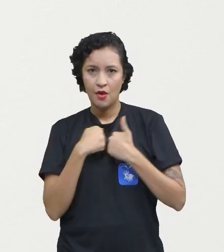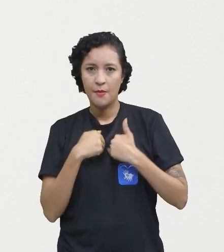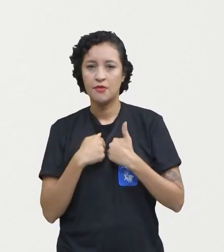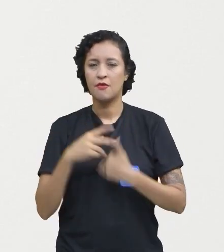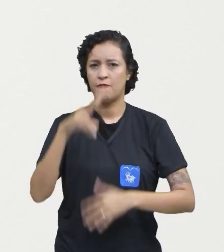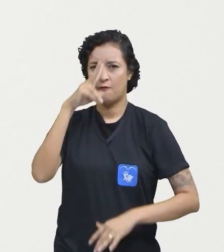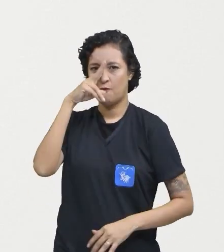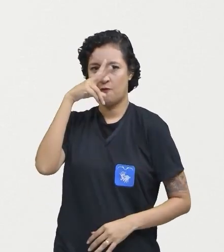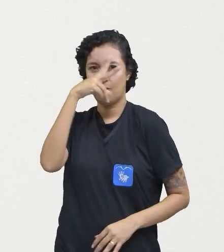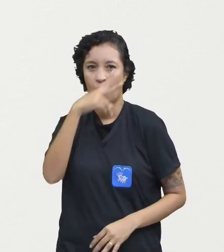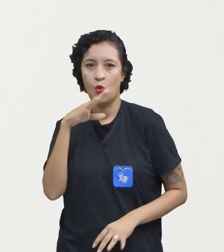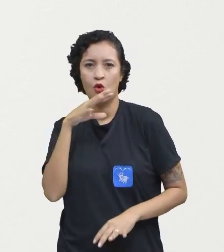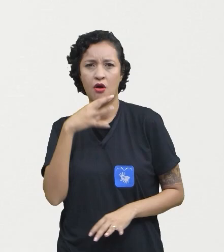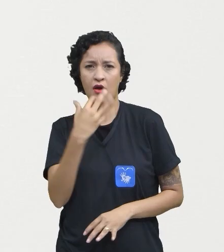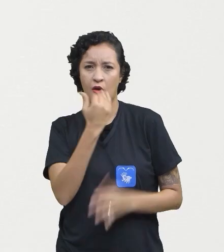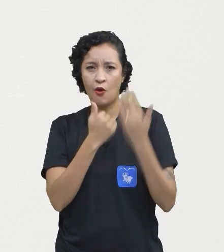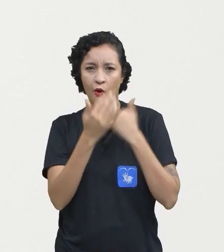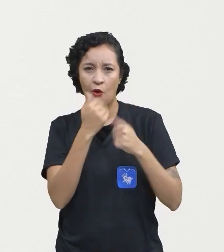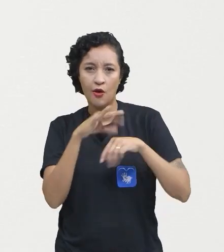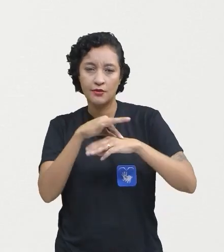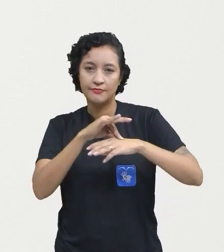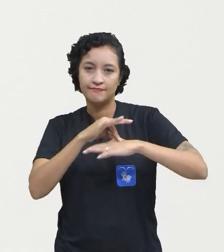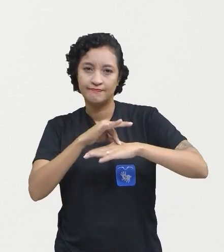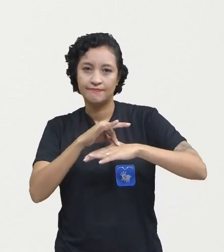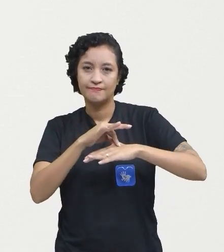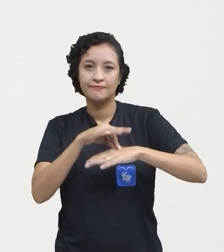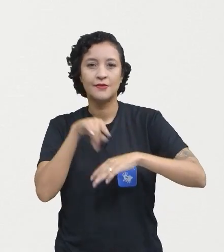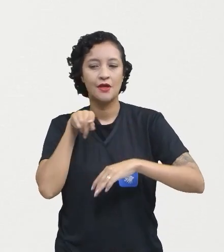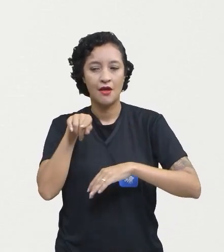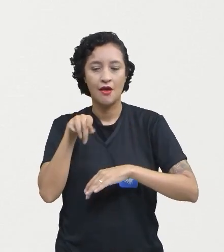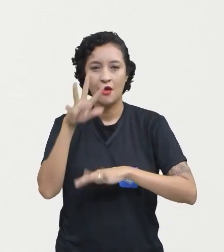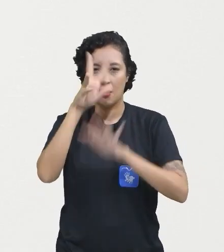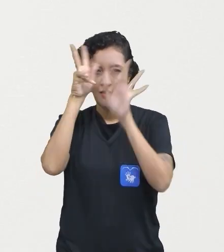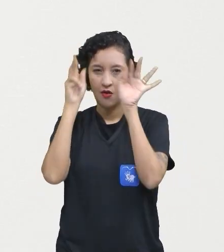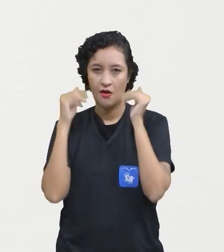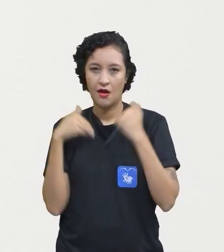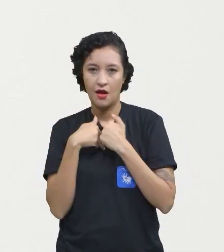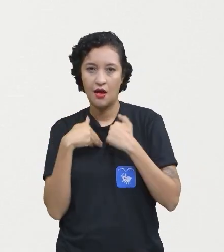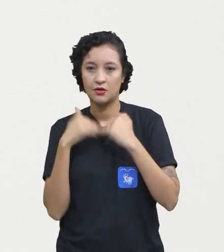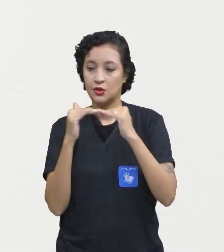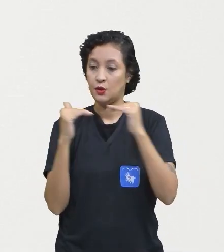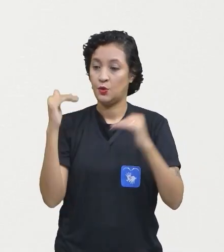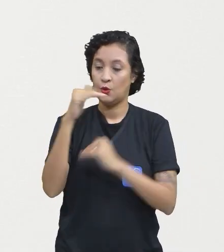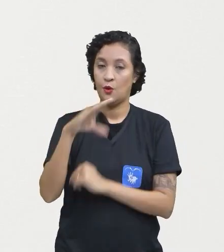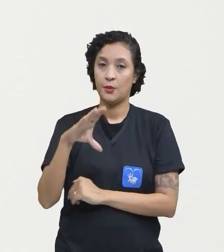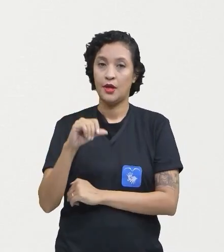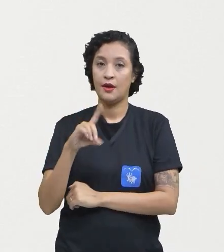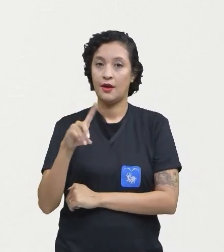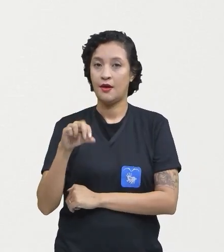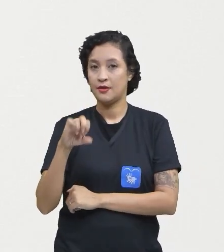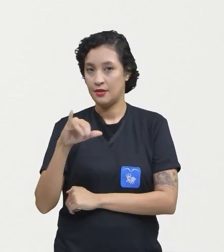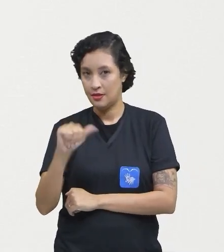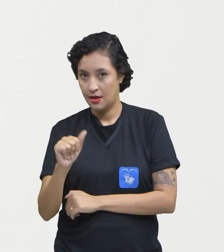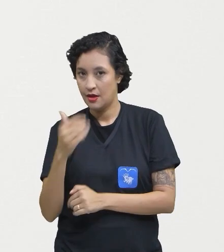animal carnívoro e ele é considerado um animal do topo da cadeia